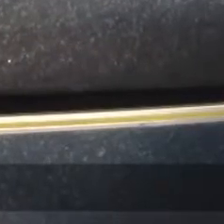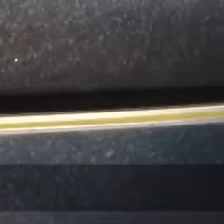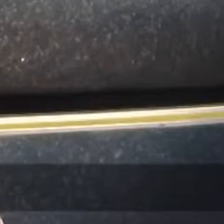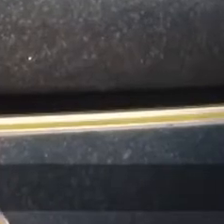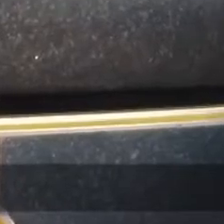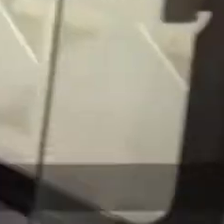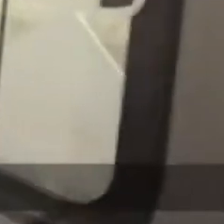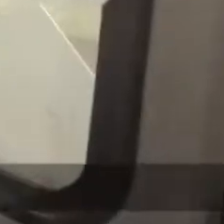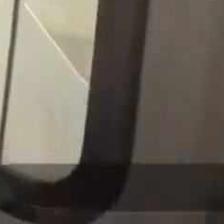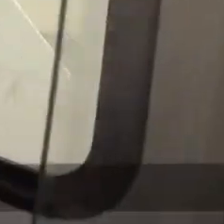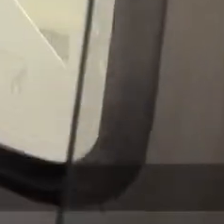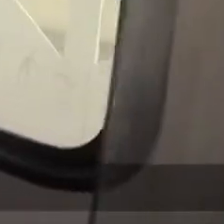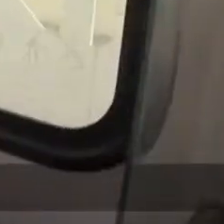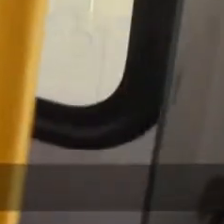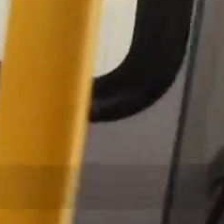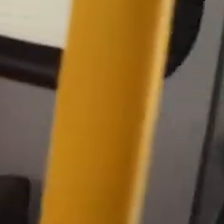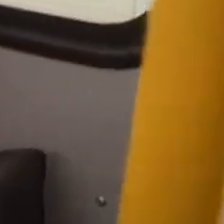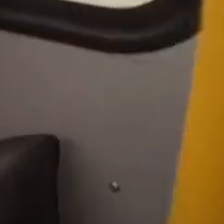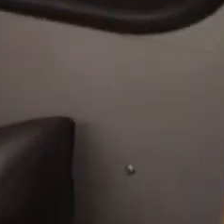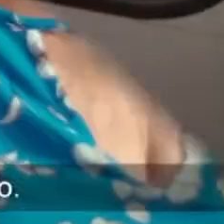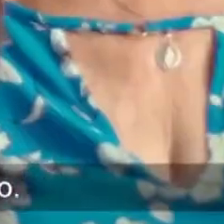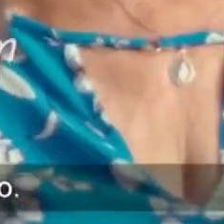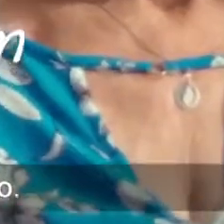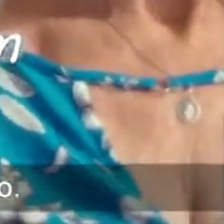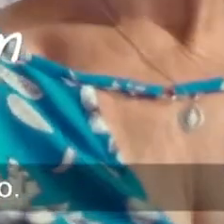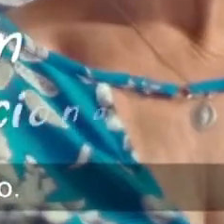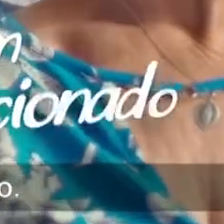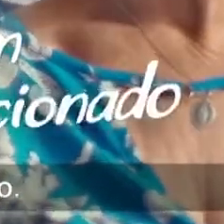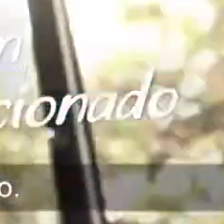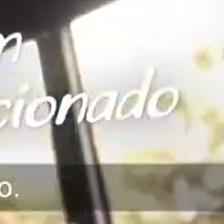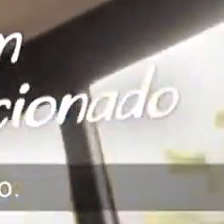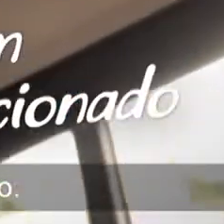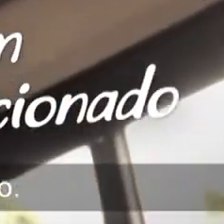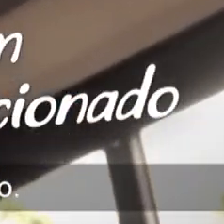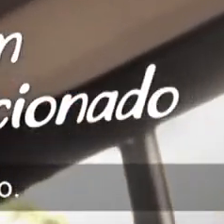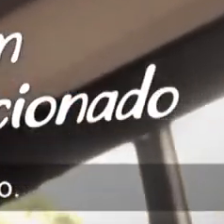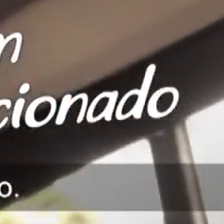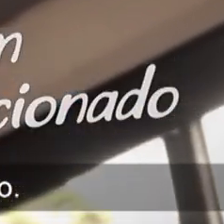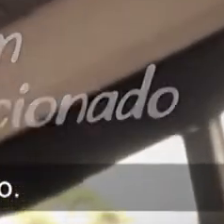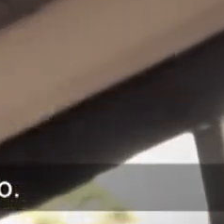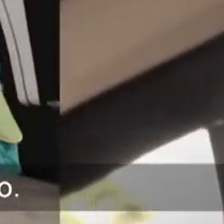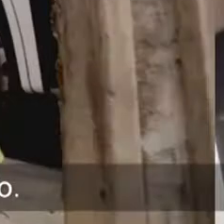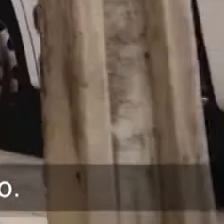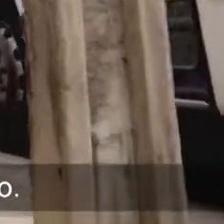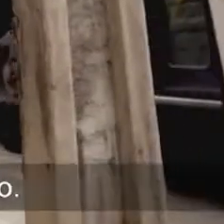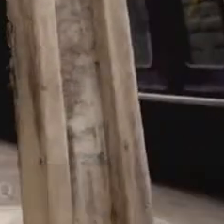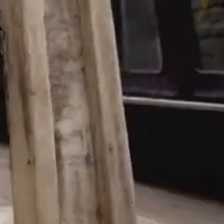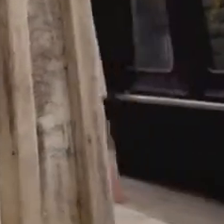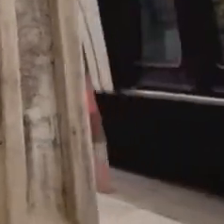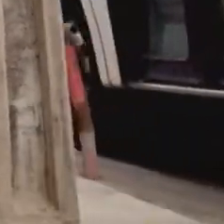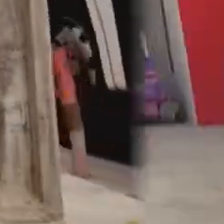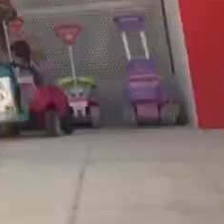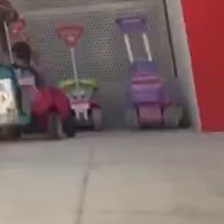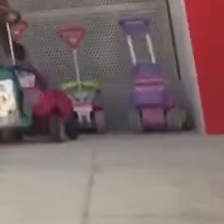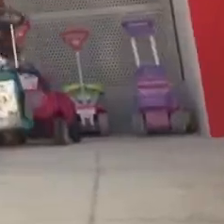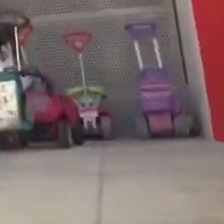passagem para crianças de até 7 anos. A Prefeitura amplia a frota de ônibus com ar-condicionado.